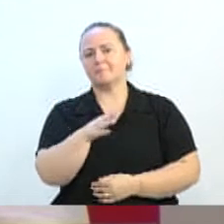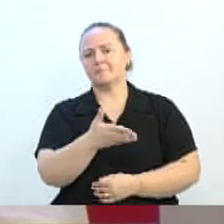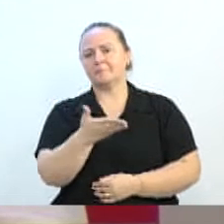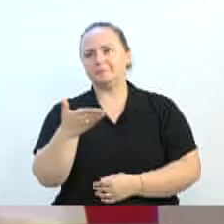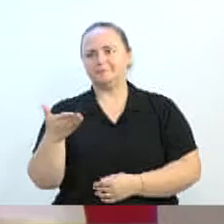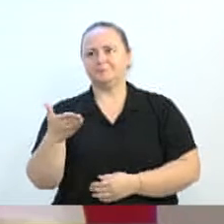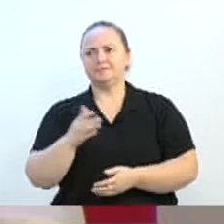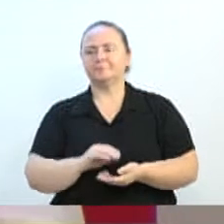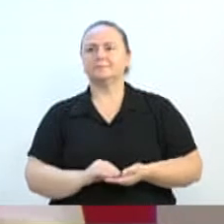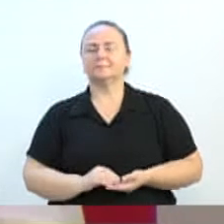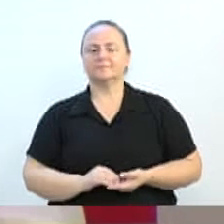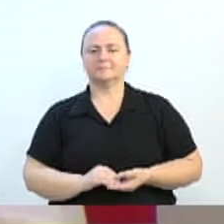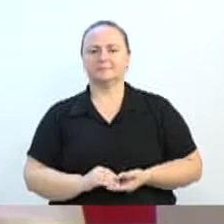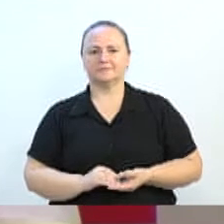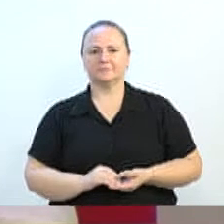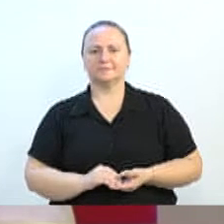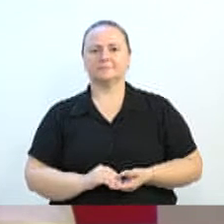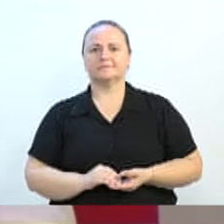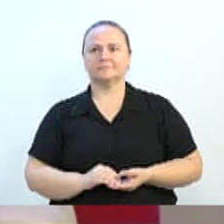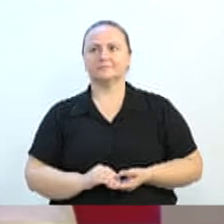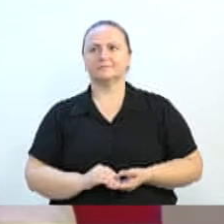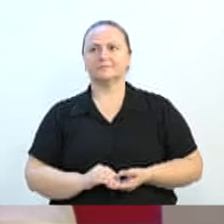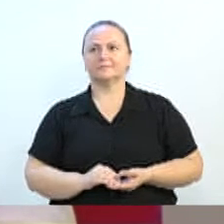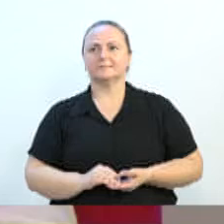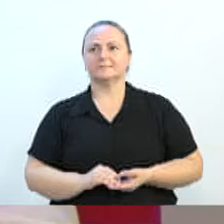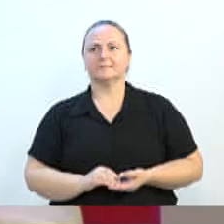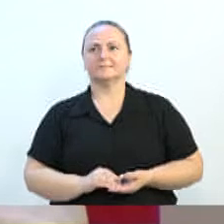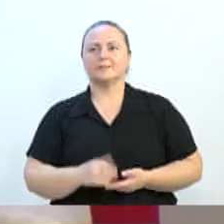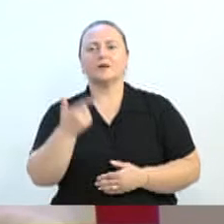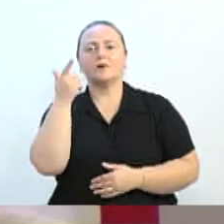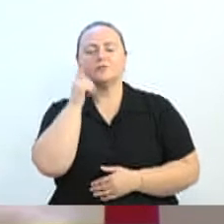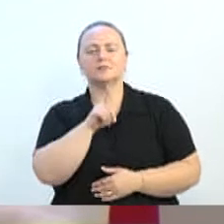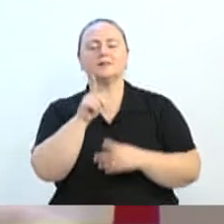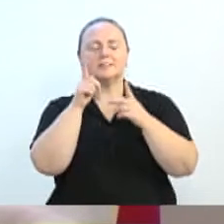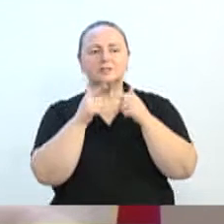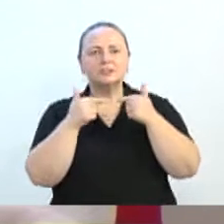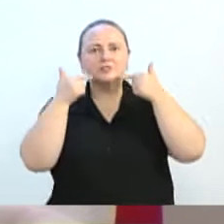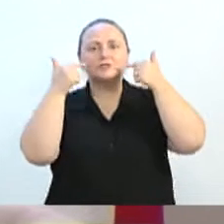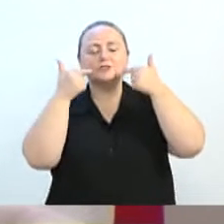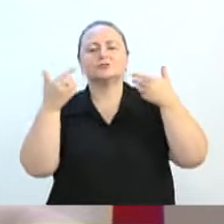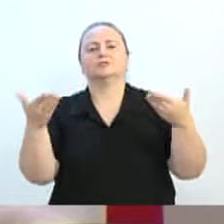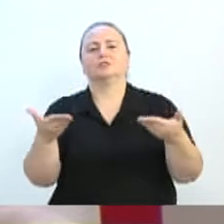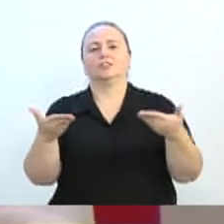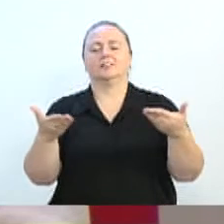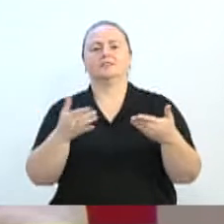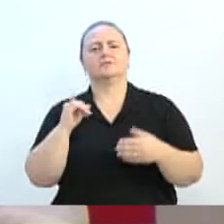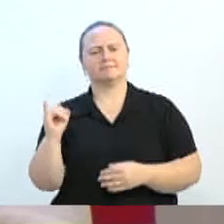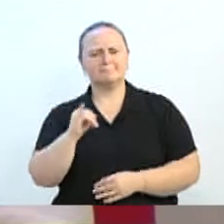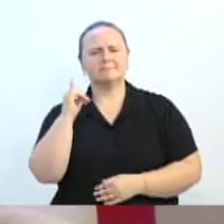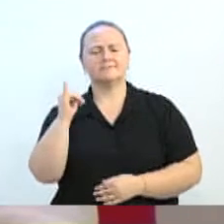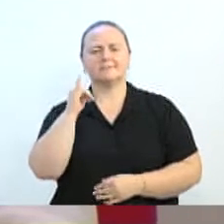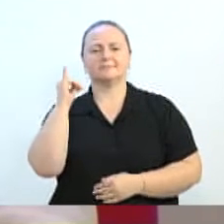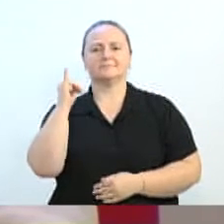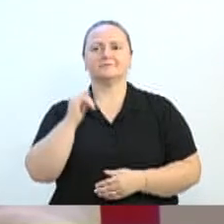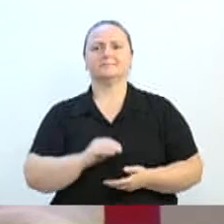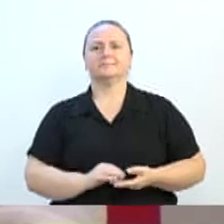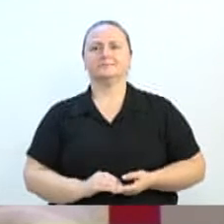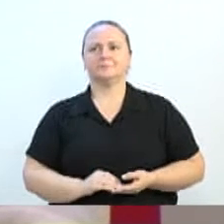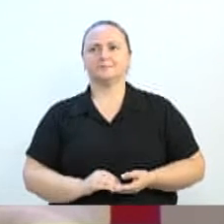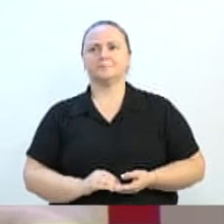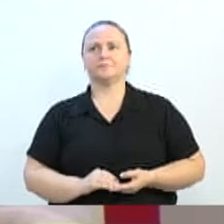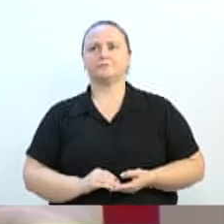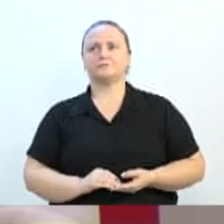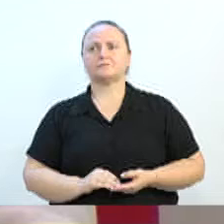pouquinho pra gente tirar um sorriso de vocês vereadores importante também hoje eu eu começo uma